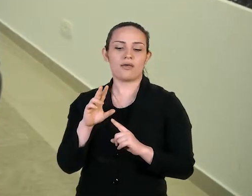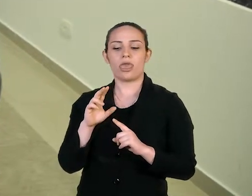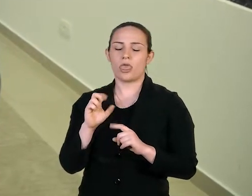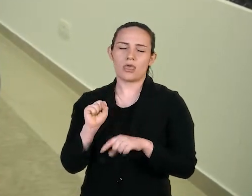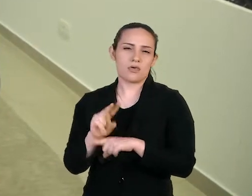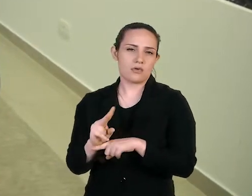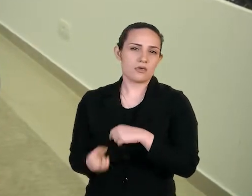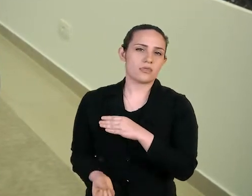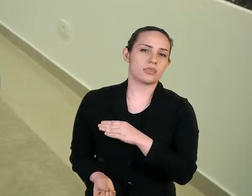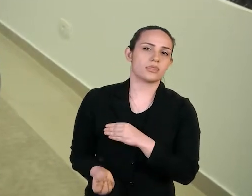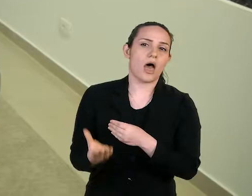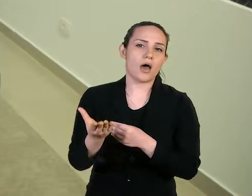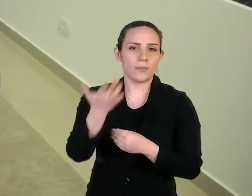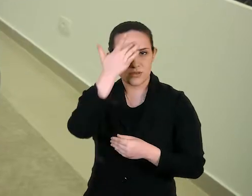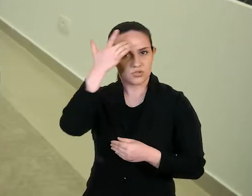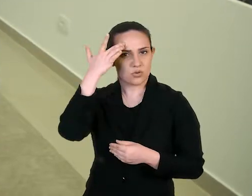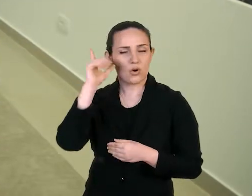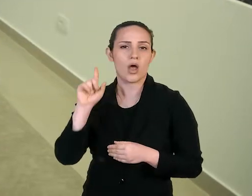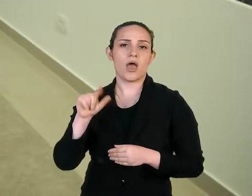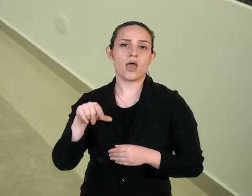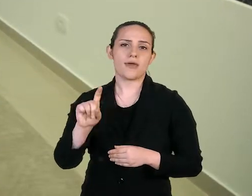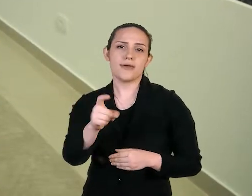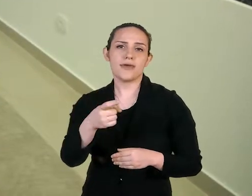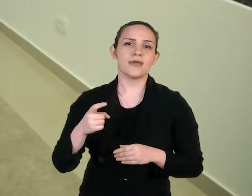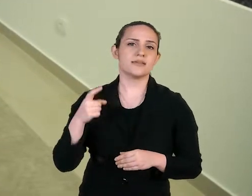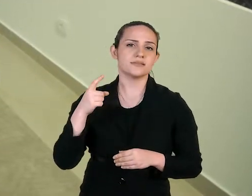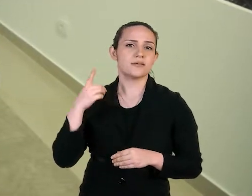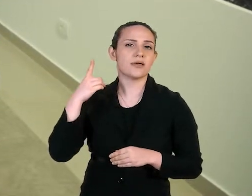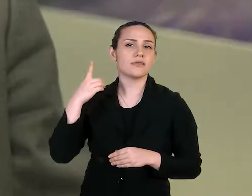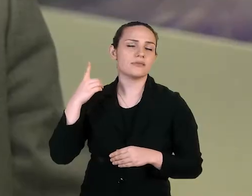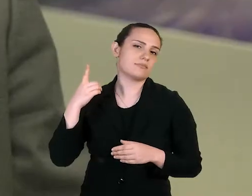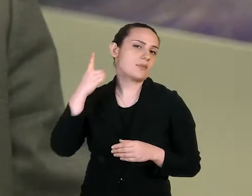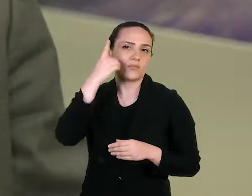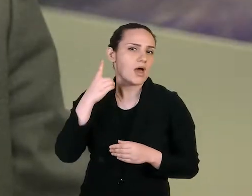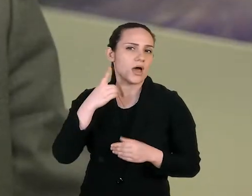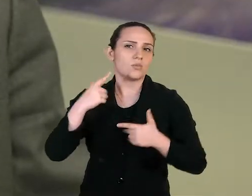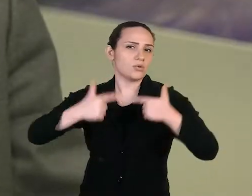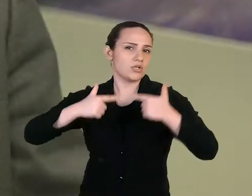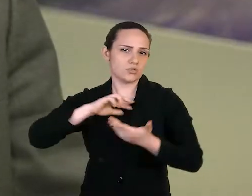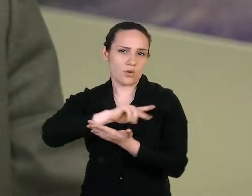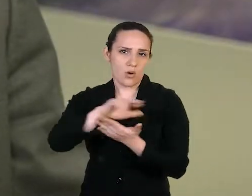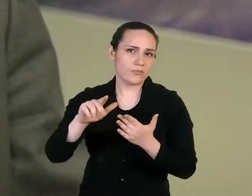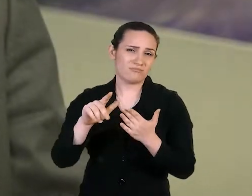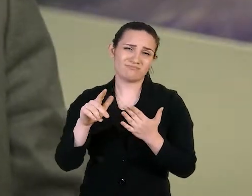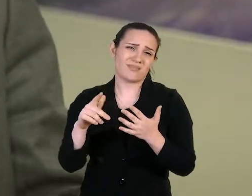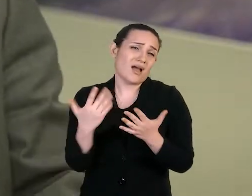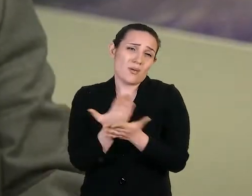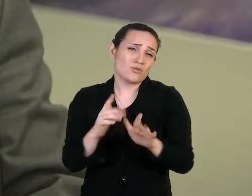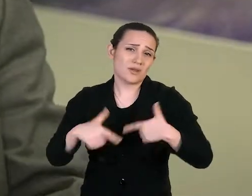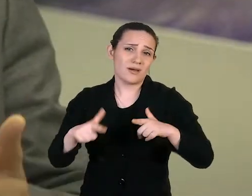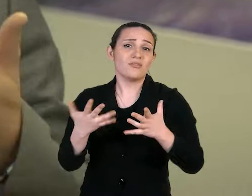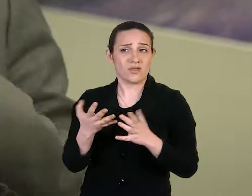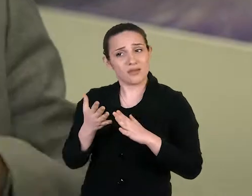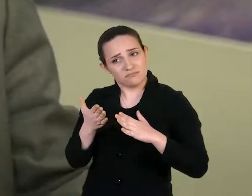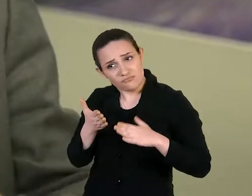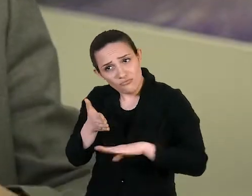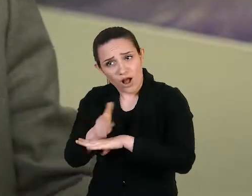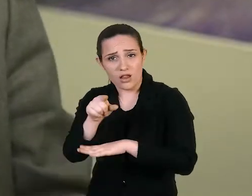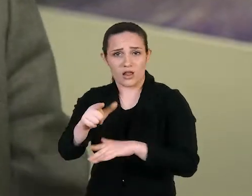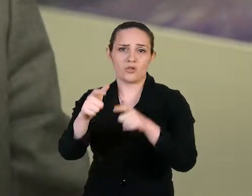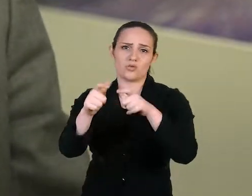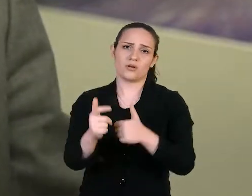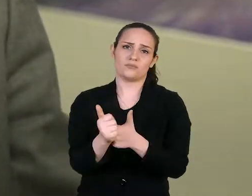um local para ex-políticos, em final de carreira, enfim, tinha uma imagem perante a sociedade que eu